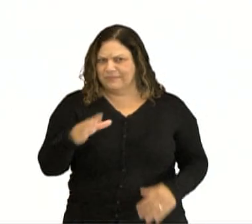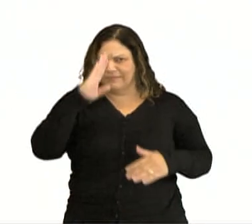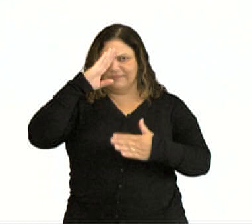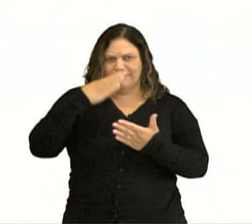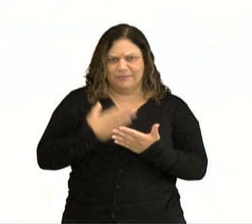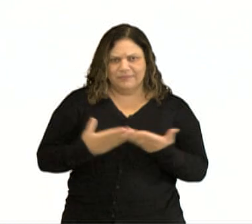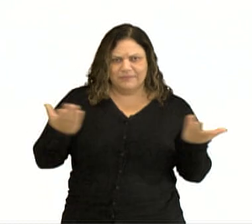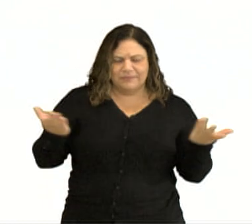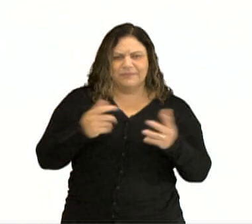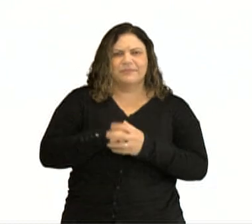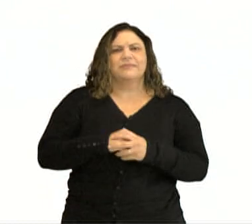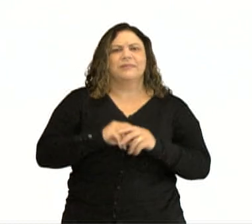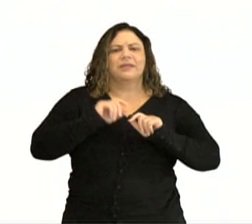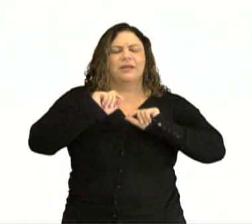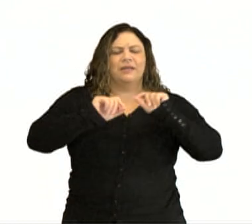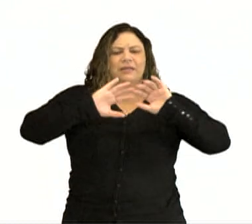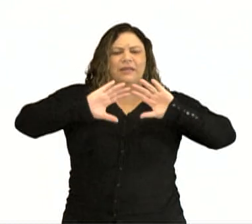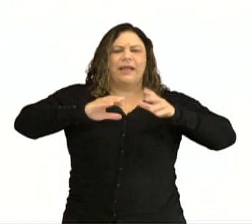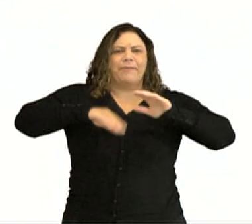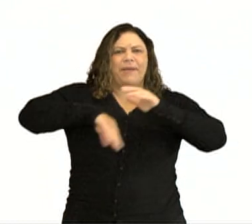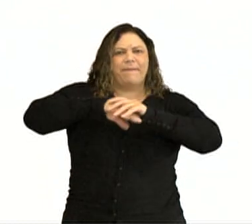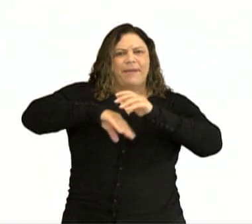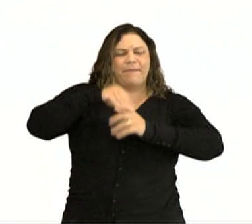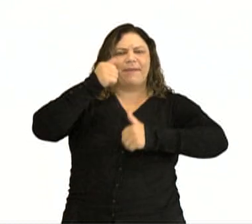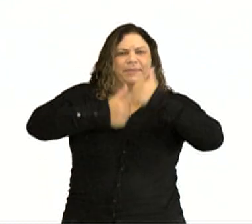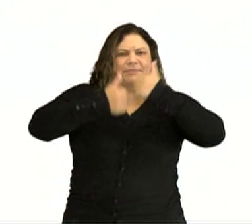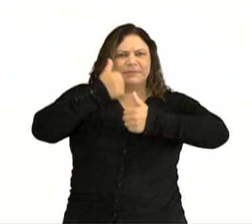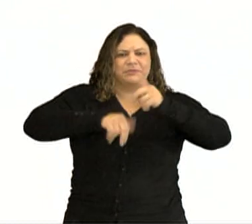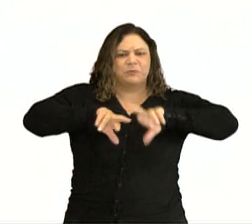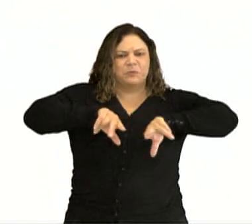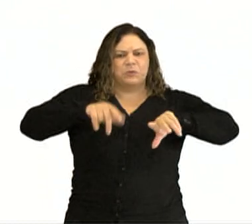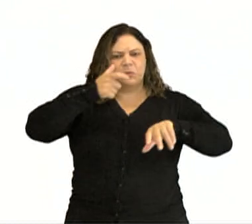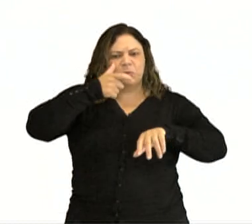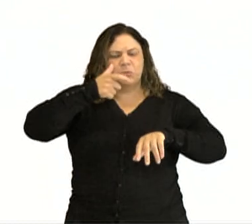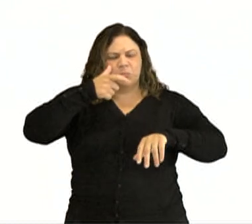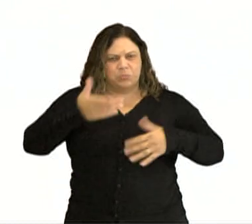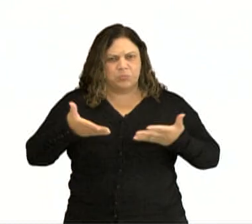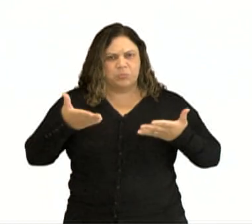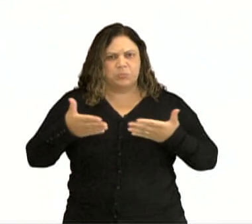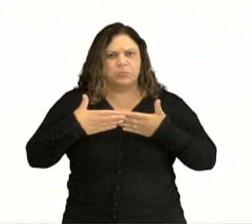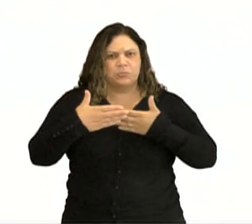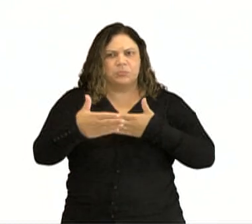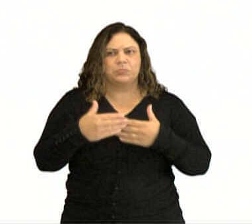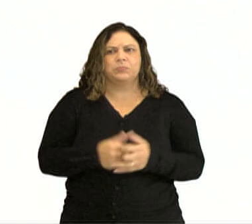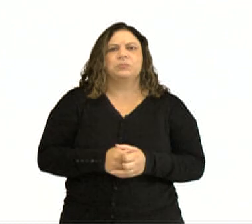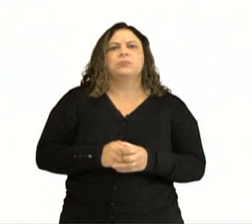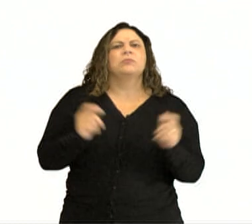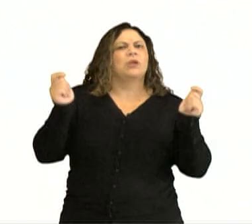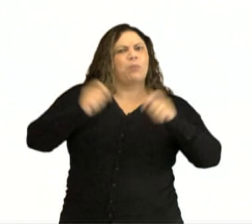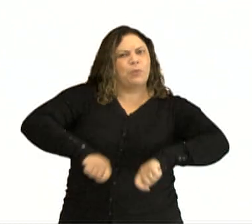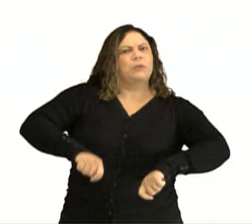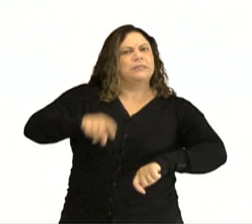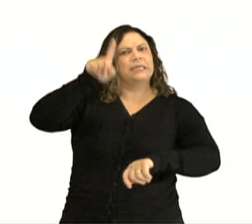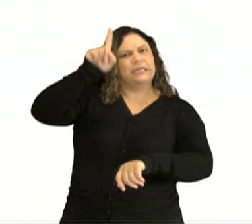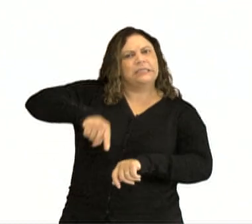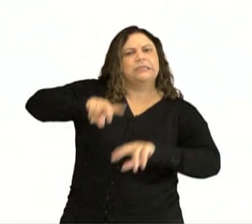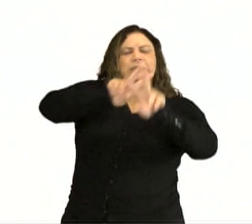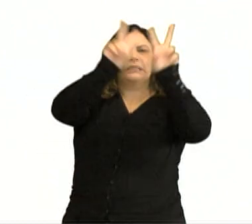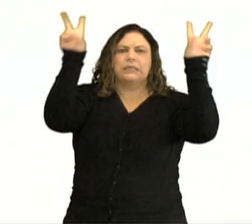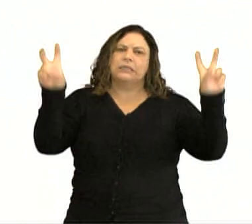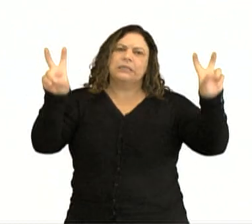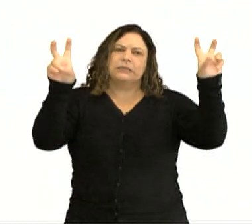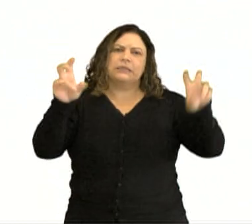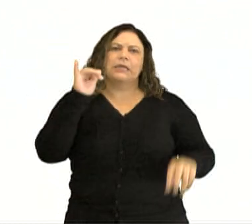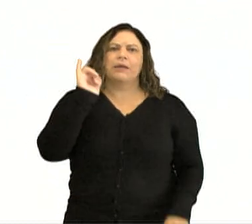que aquela partida de futebol que você assistiu, um jogo, poderia ser tema de um